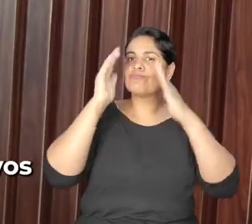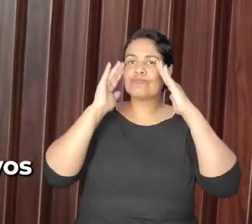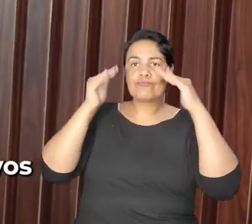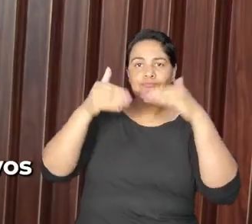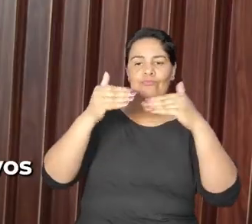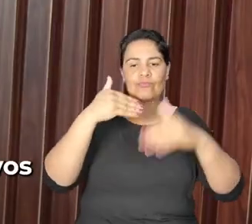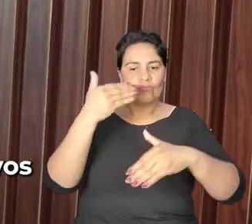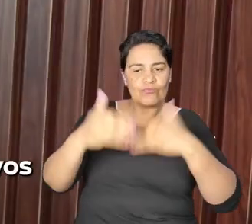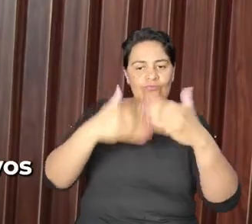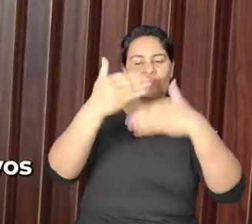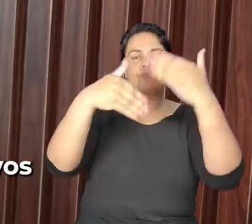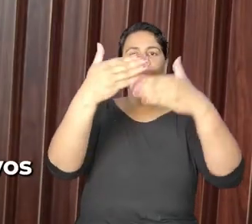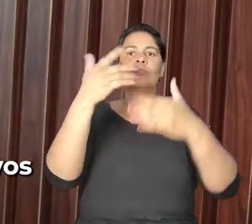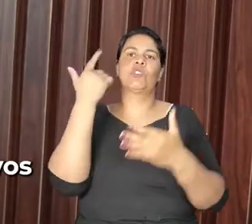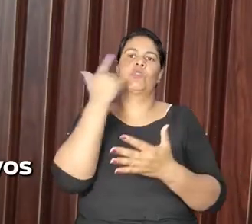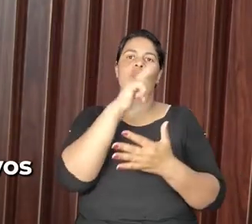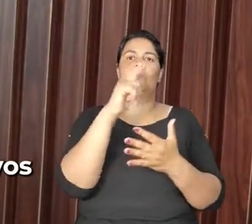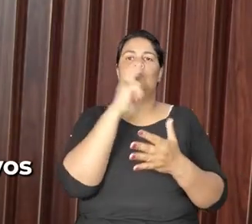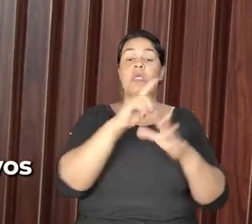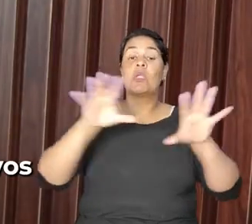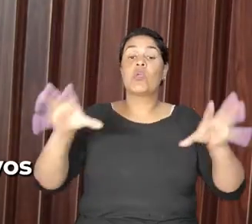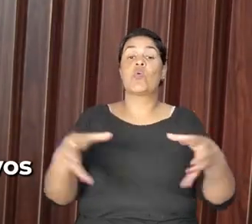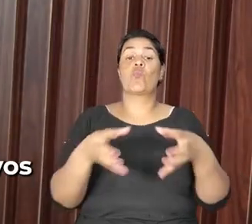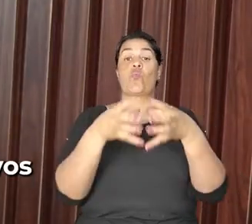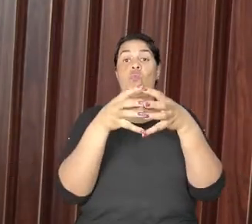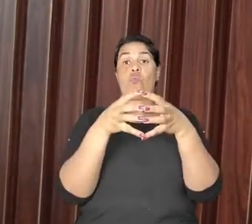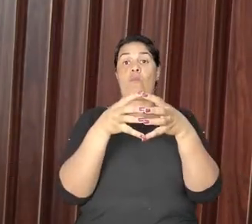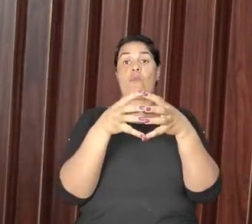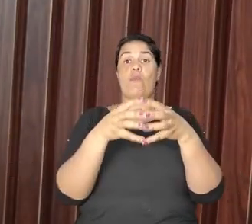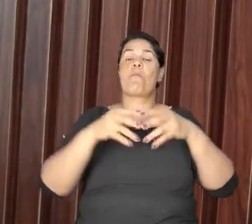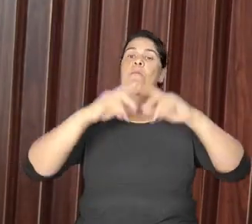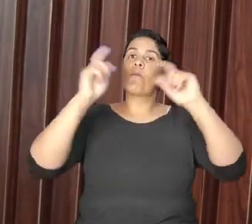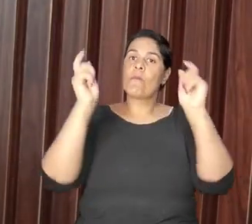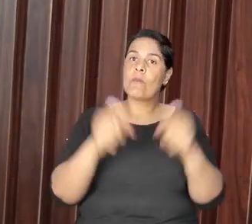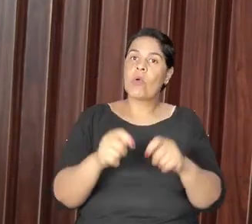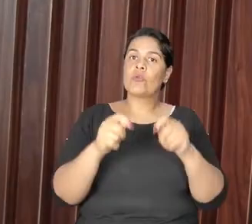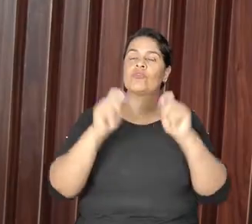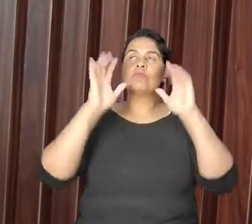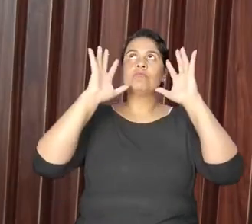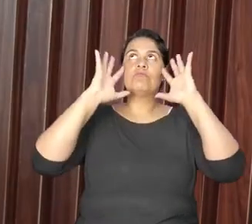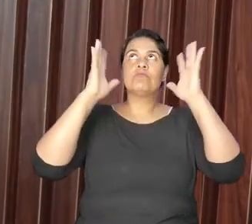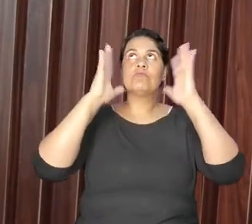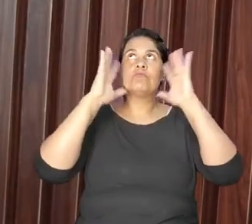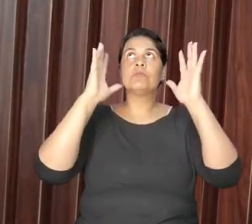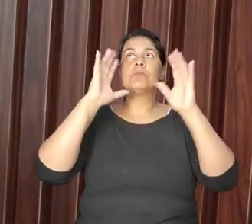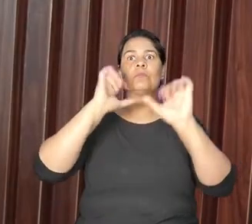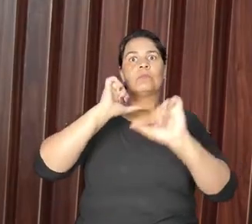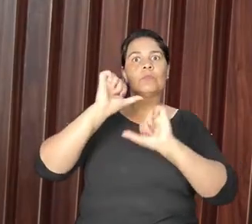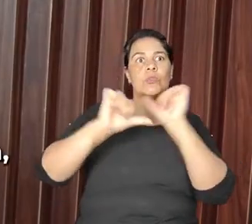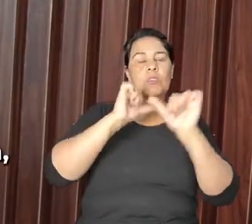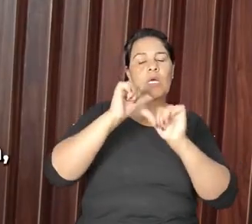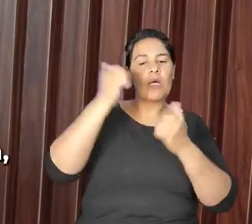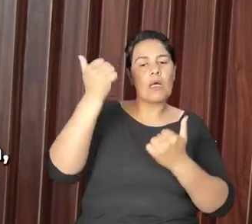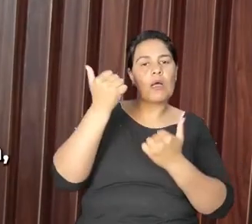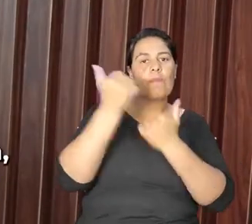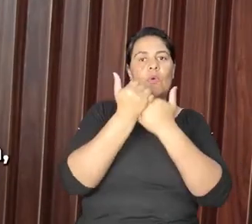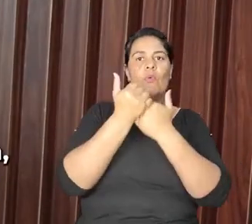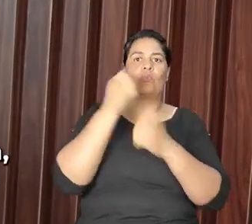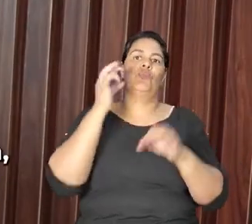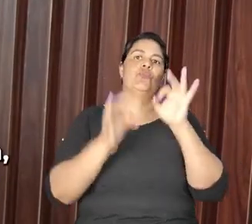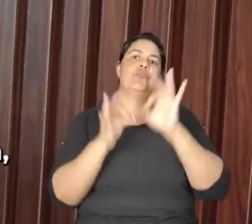os mecanismos ou enfoques restaurativos para que coletivamente possamos construir uma